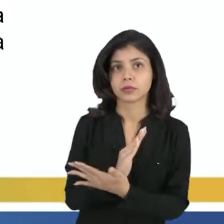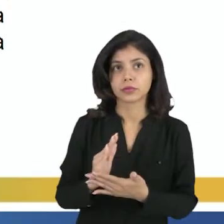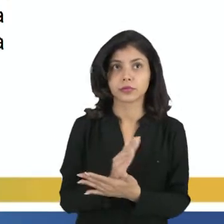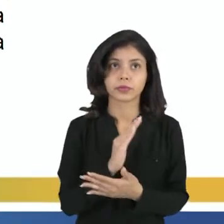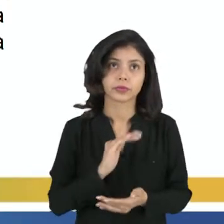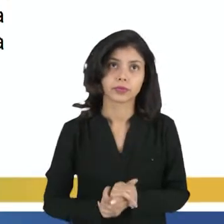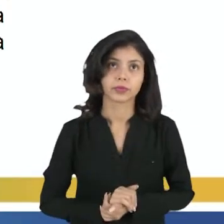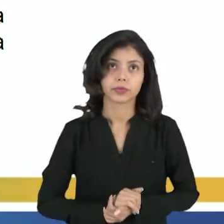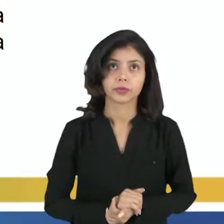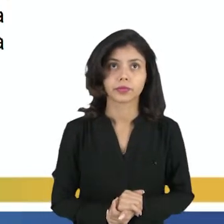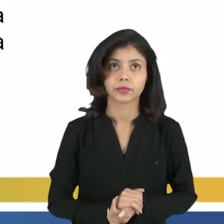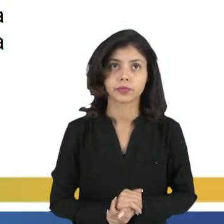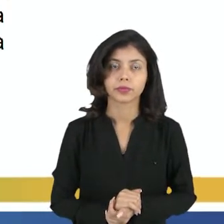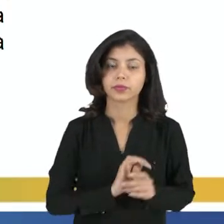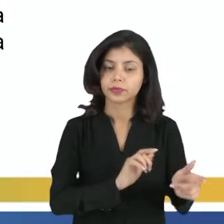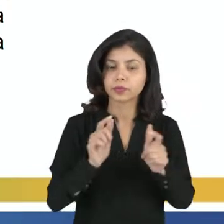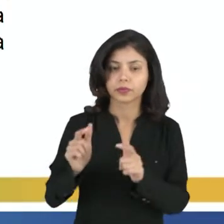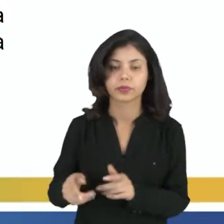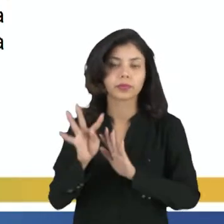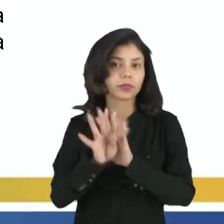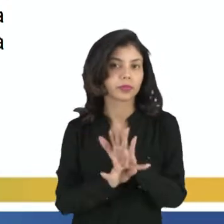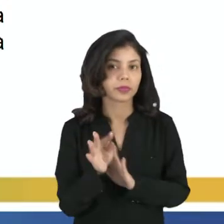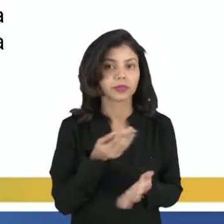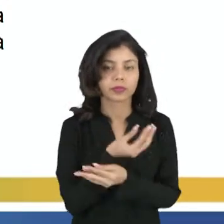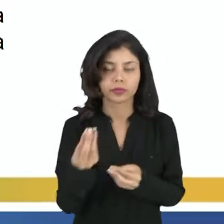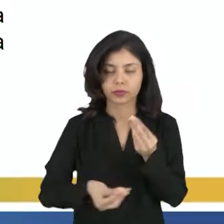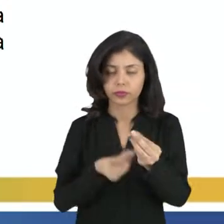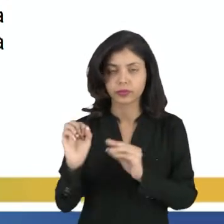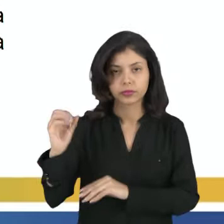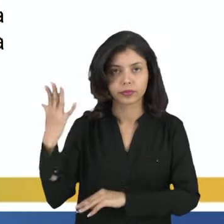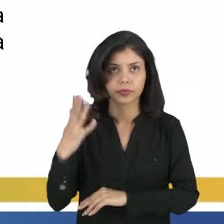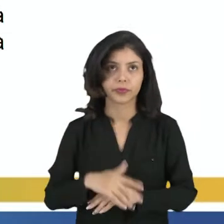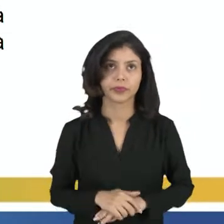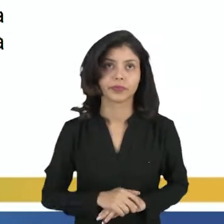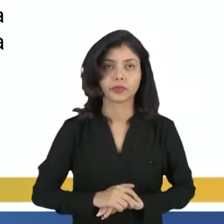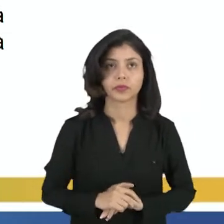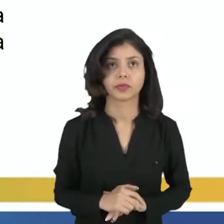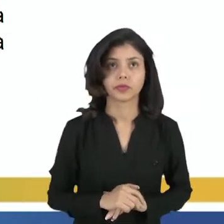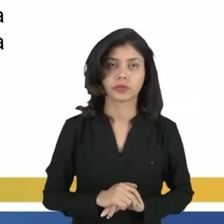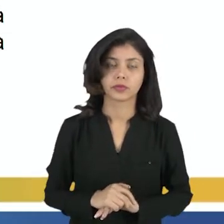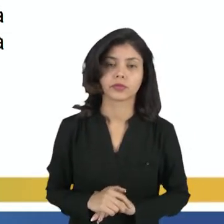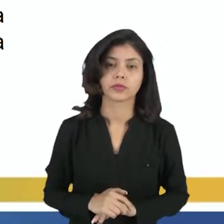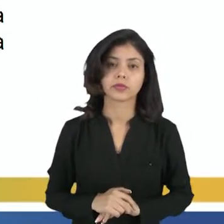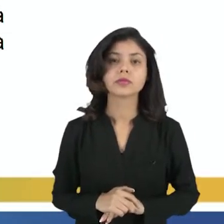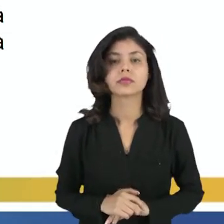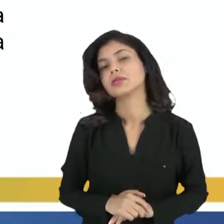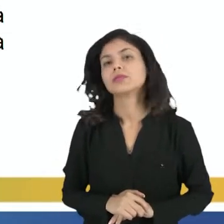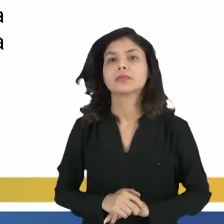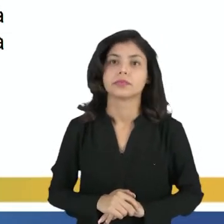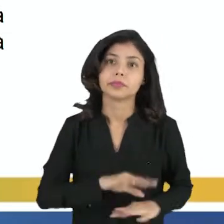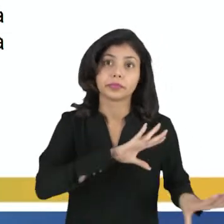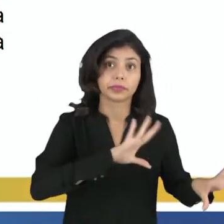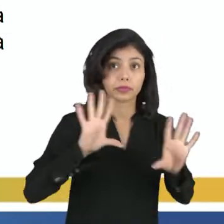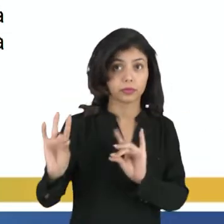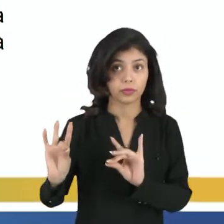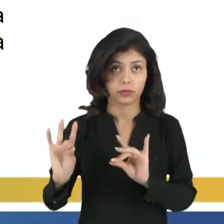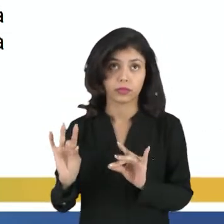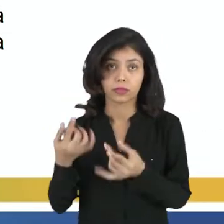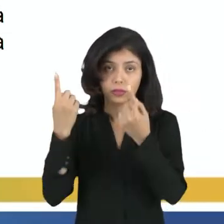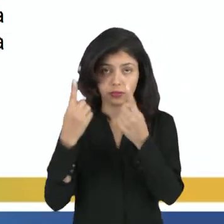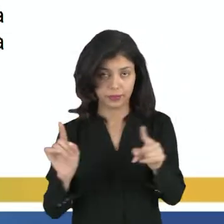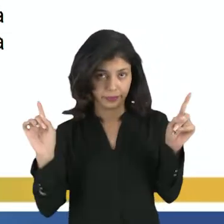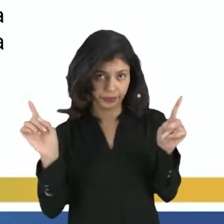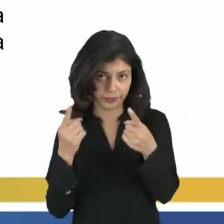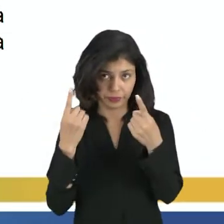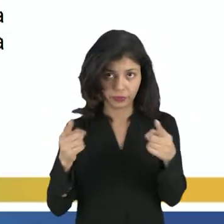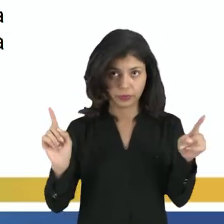algum ambiente, como o texto aqui no nosso caso, tá certo? Ele colocou aí também, trazendo para